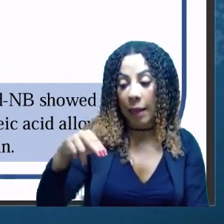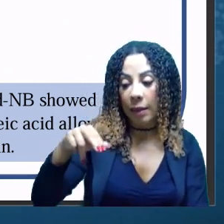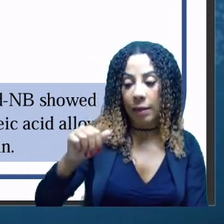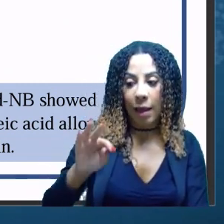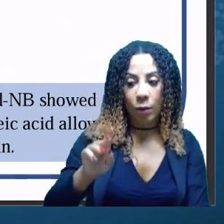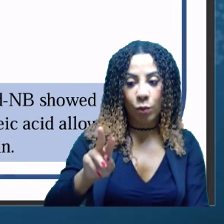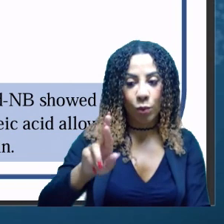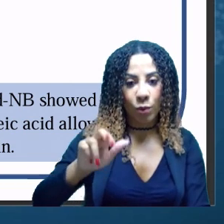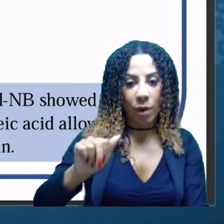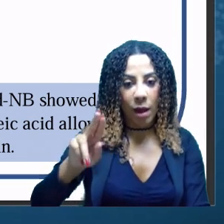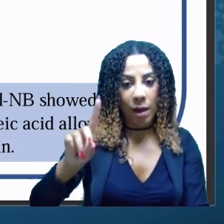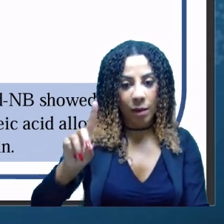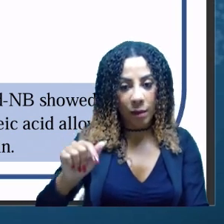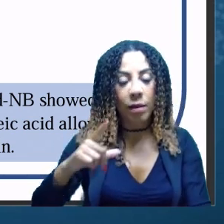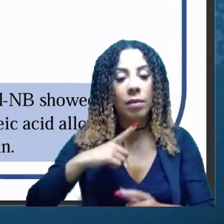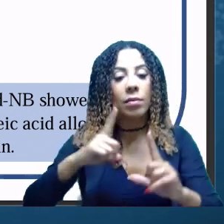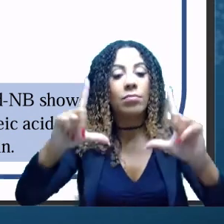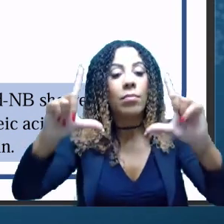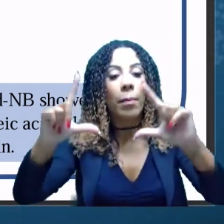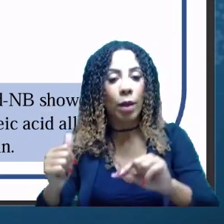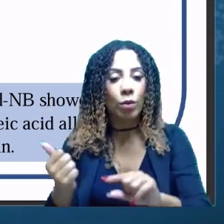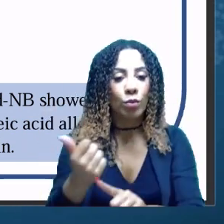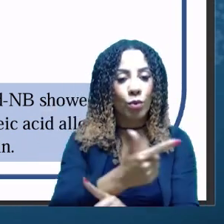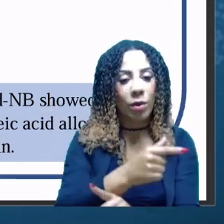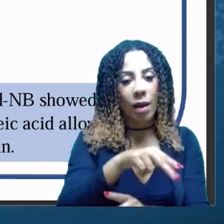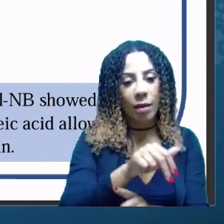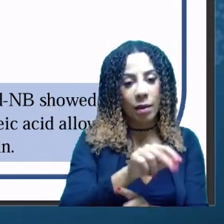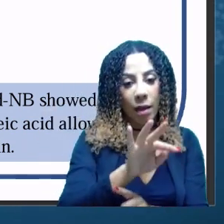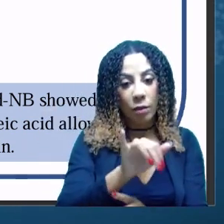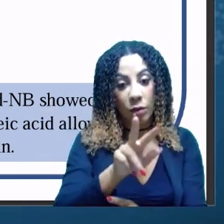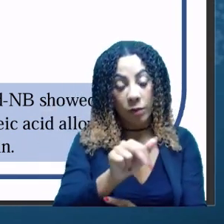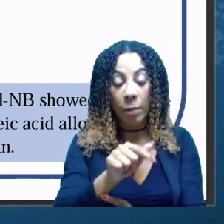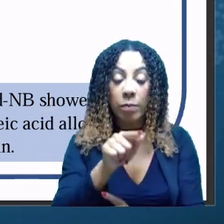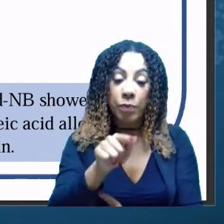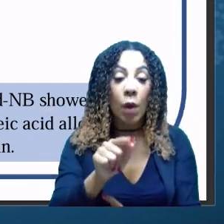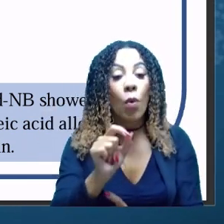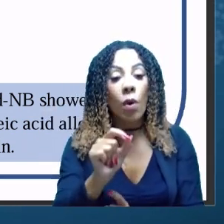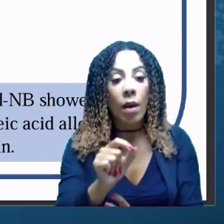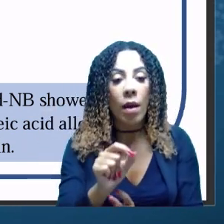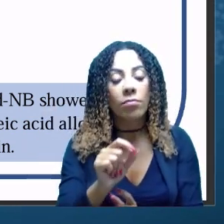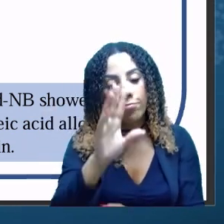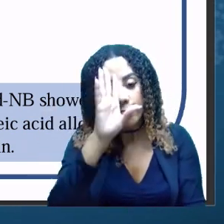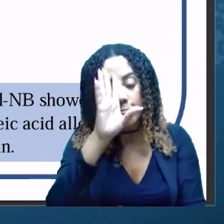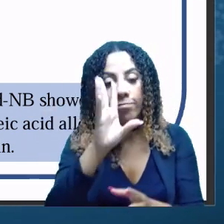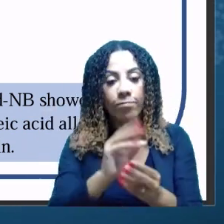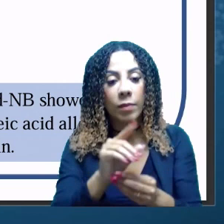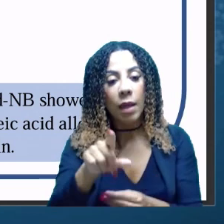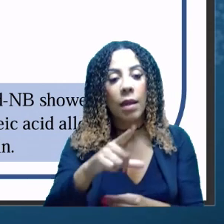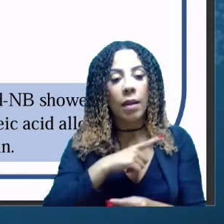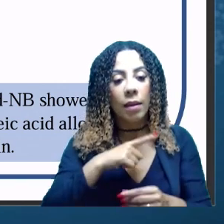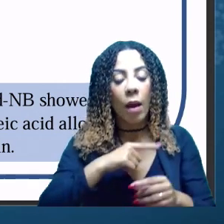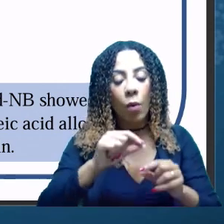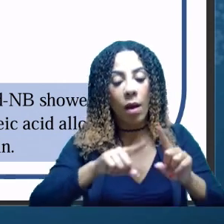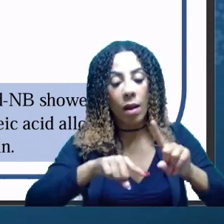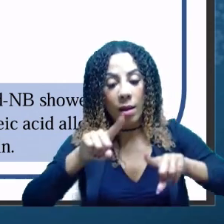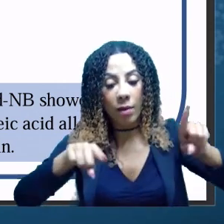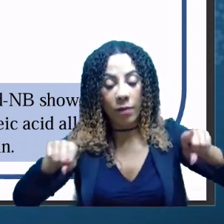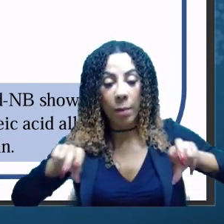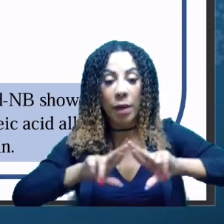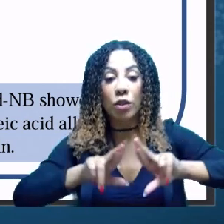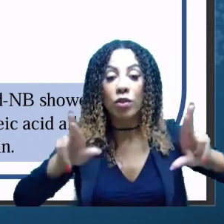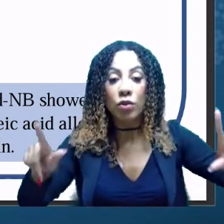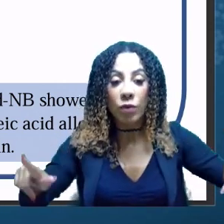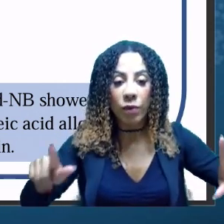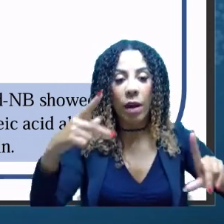proteína NA nativa, sugerindo, então, que o ácido nucleico ele permite, né, um renovelamento distinto do que a forma nativa dessa proteína,